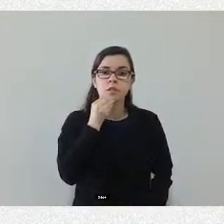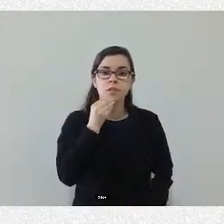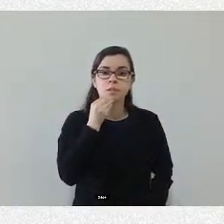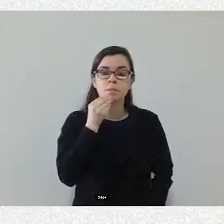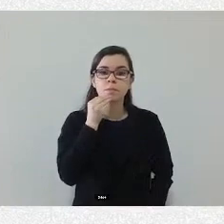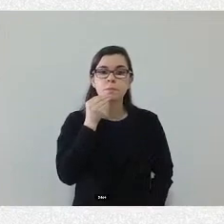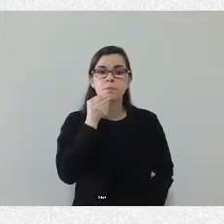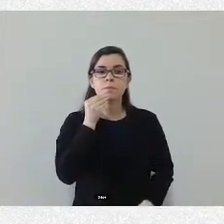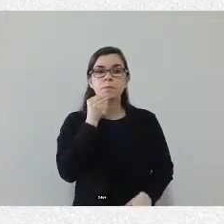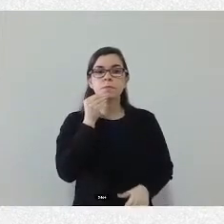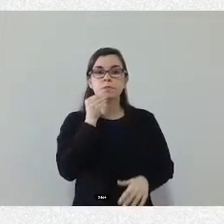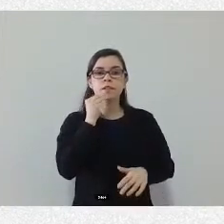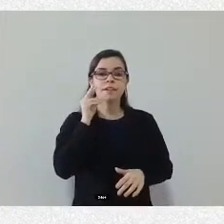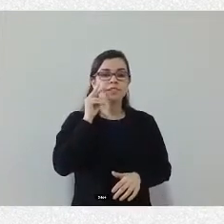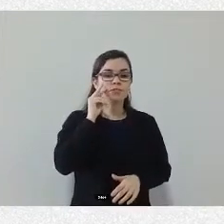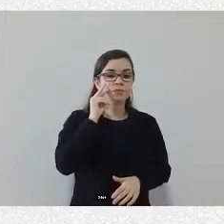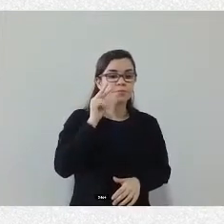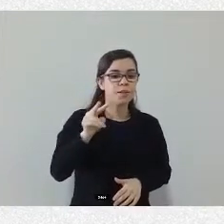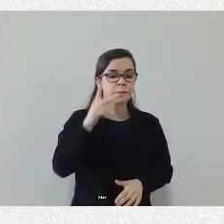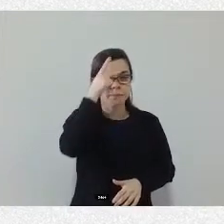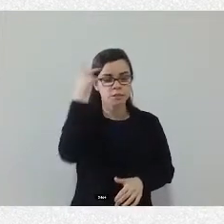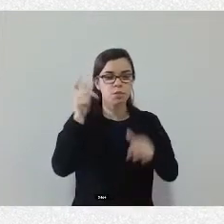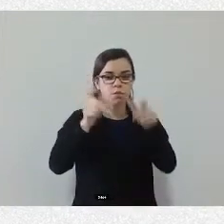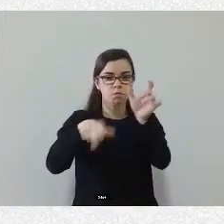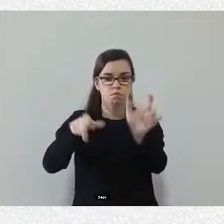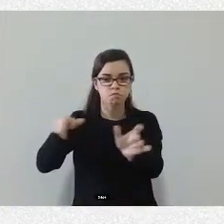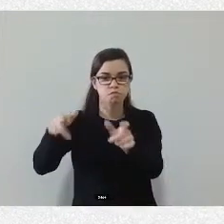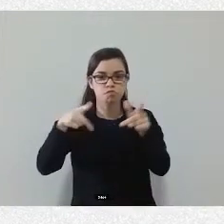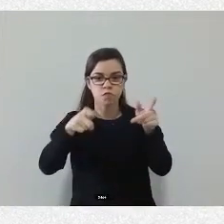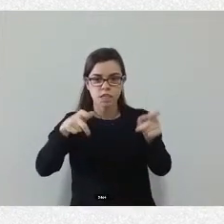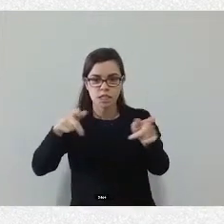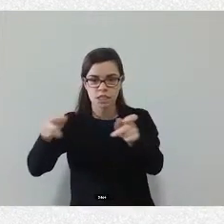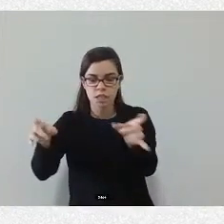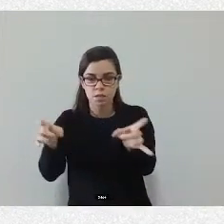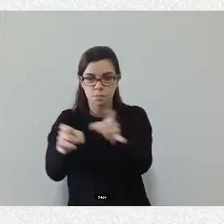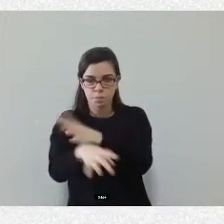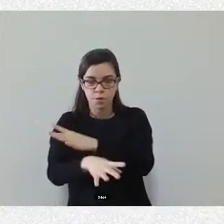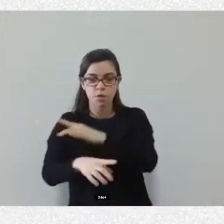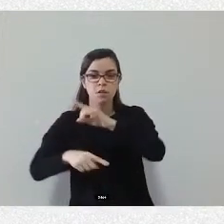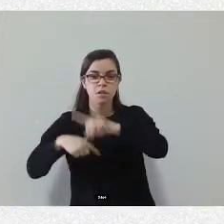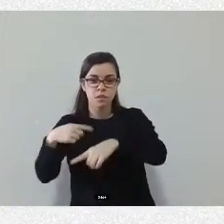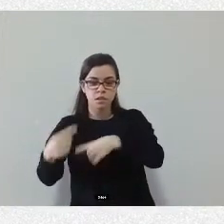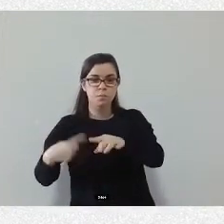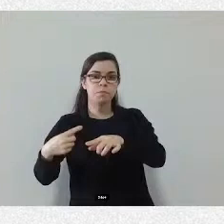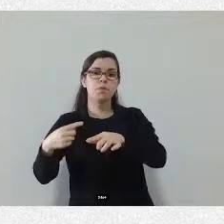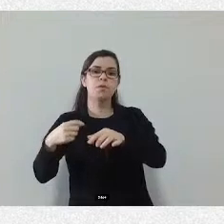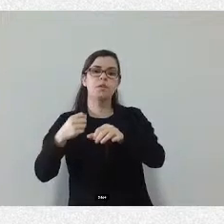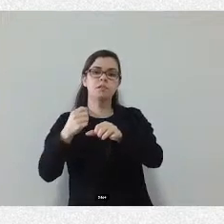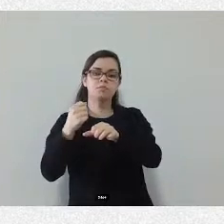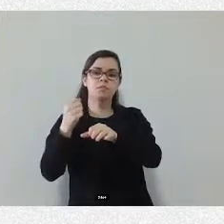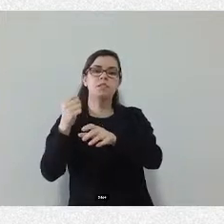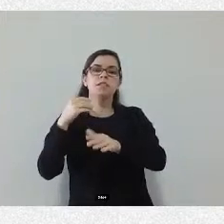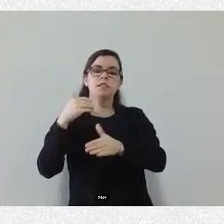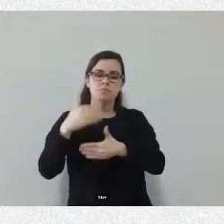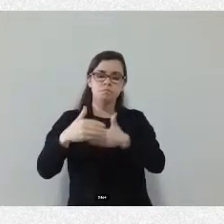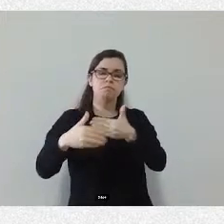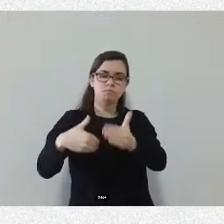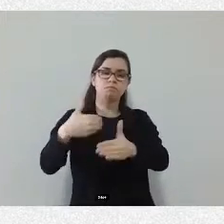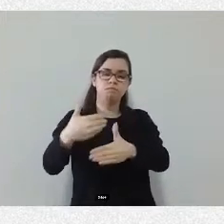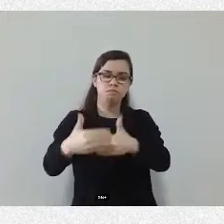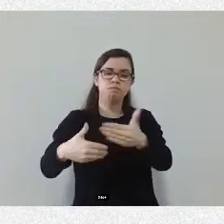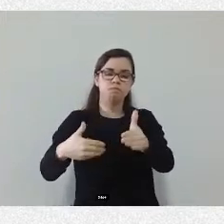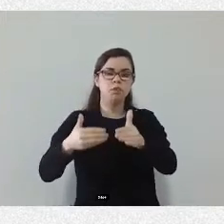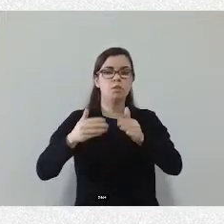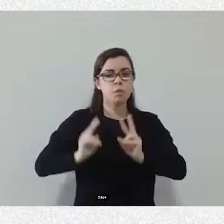dos participantes. A maioria dos estudos de vacinas hoje, para a Covid, né, das vacinas aprovadas, dos